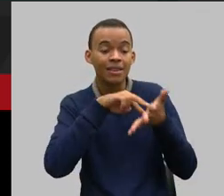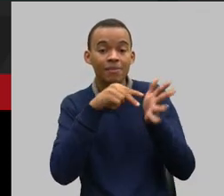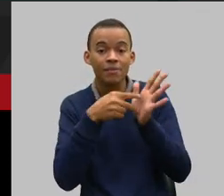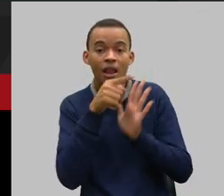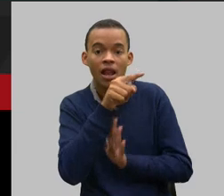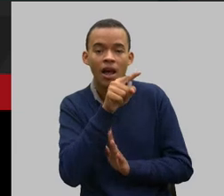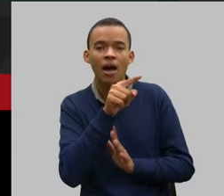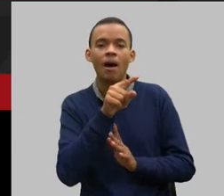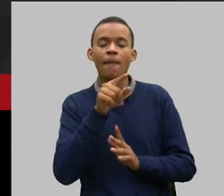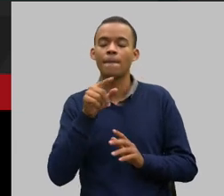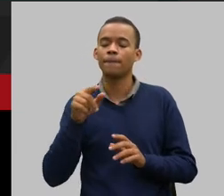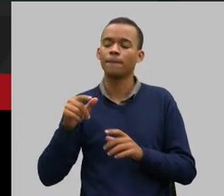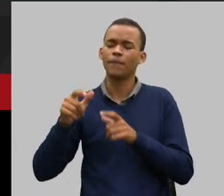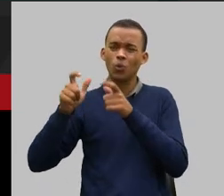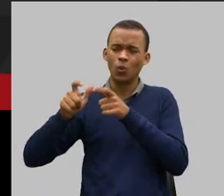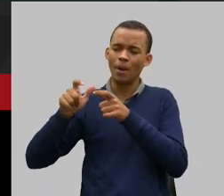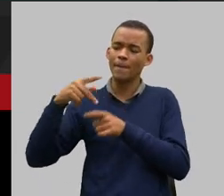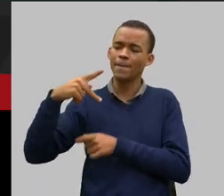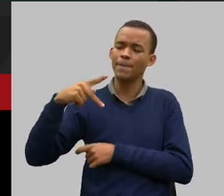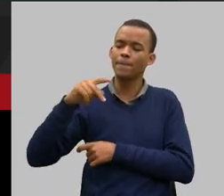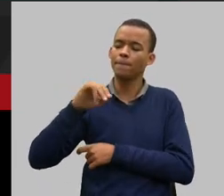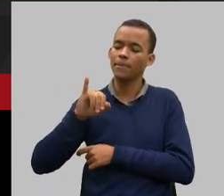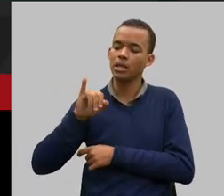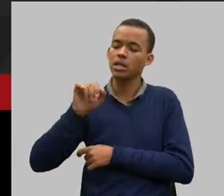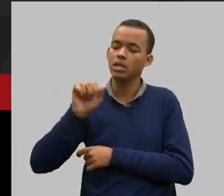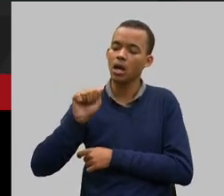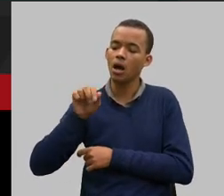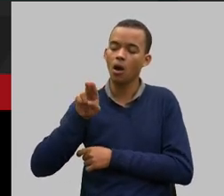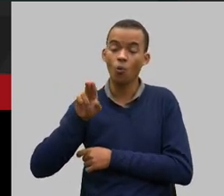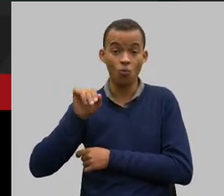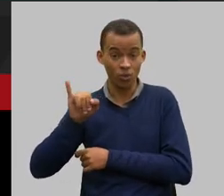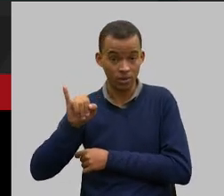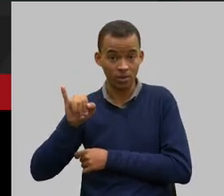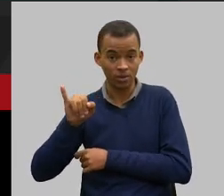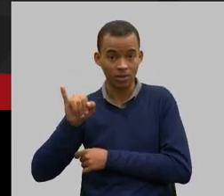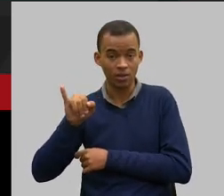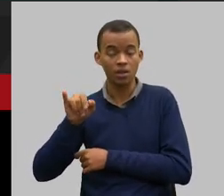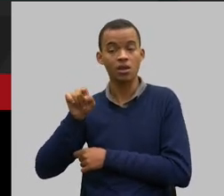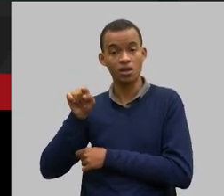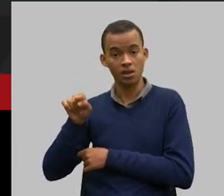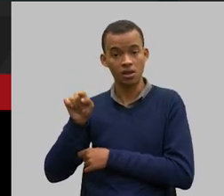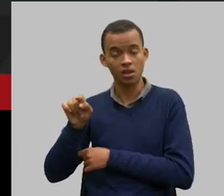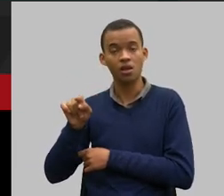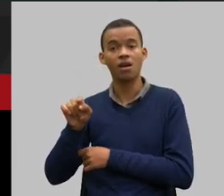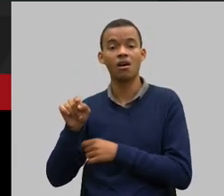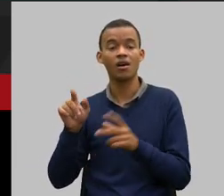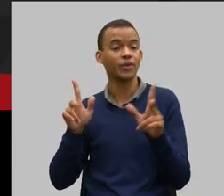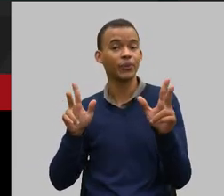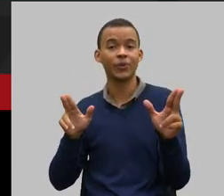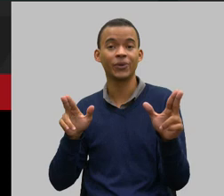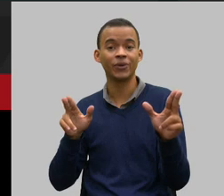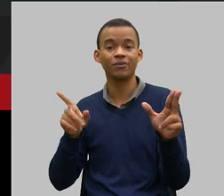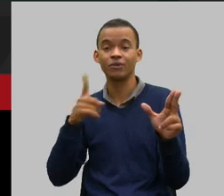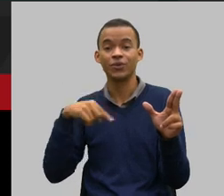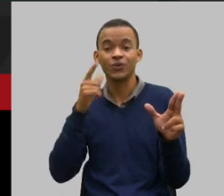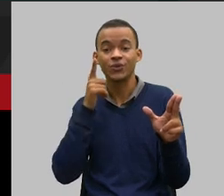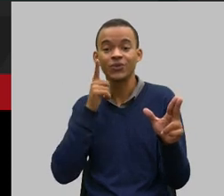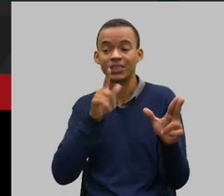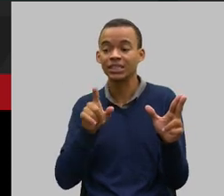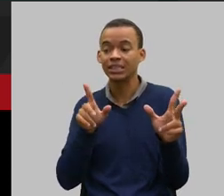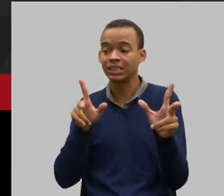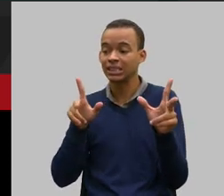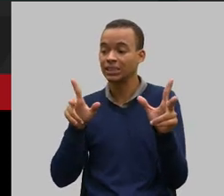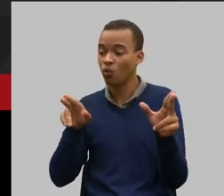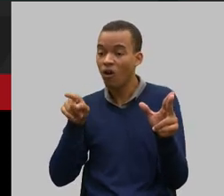um Piauí de 2019 a 2000 e 25 e